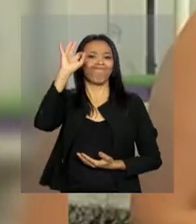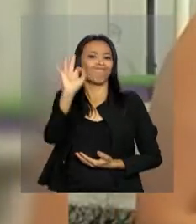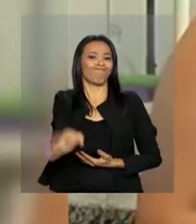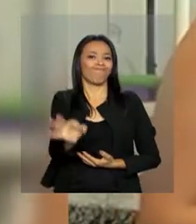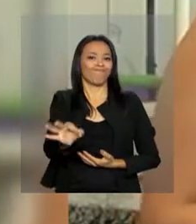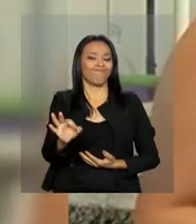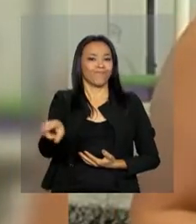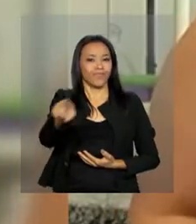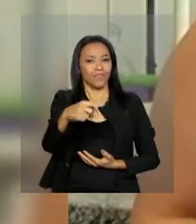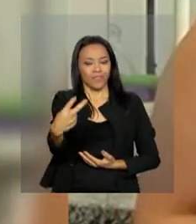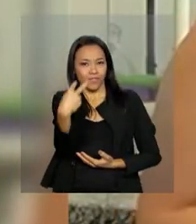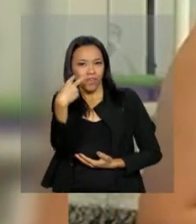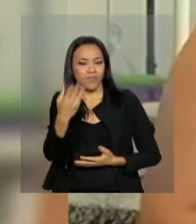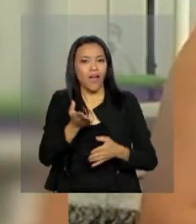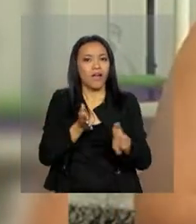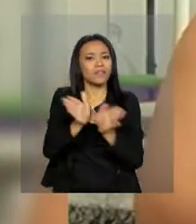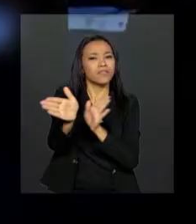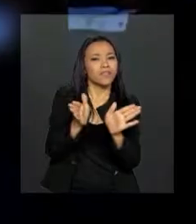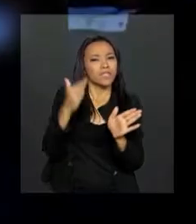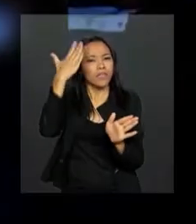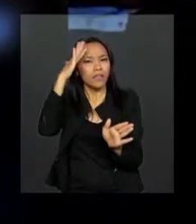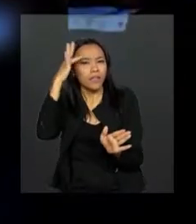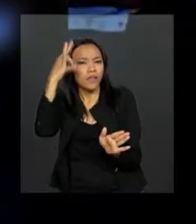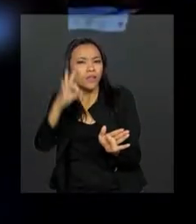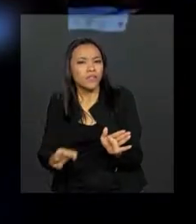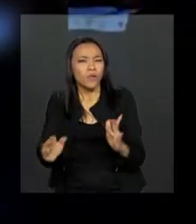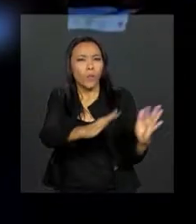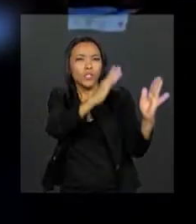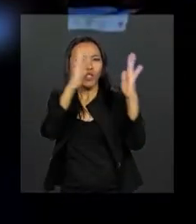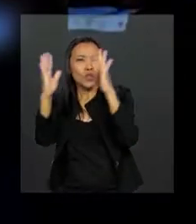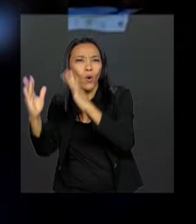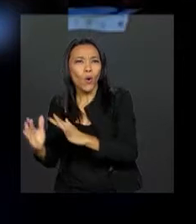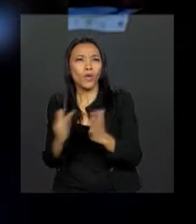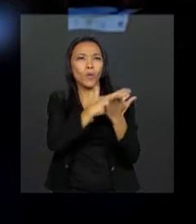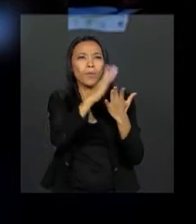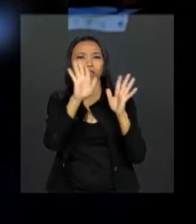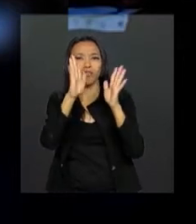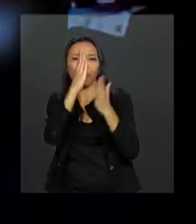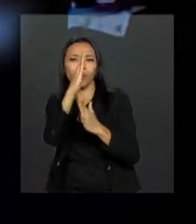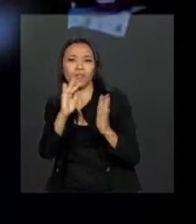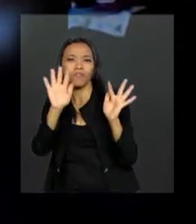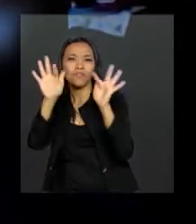tivessem acesso a uma história completa com início, meio e fim.